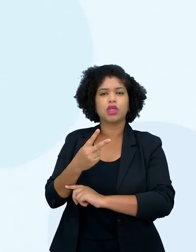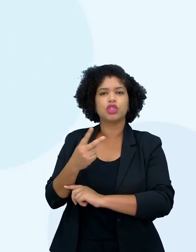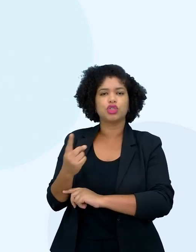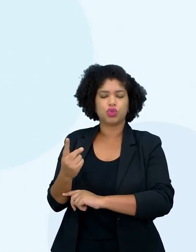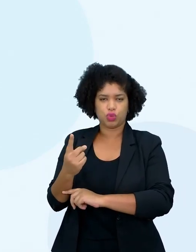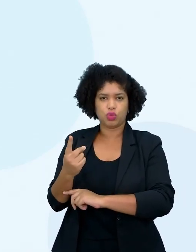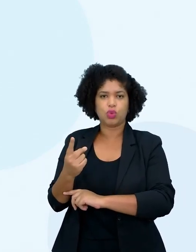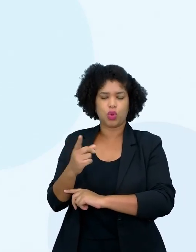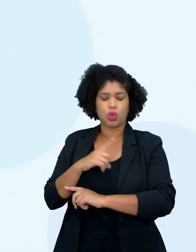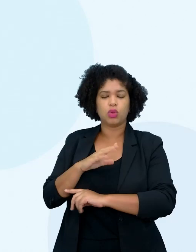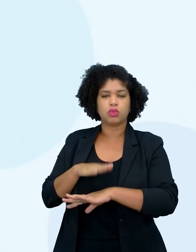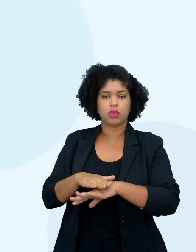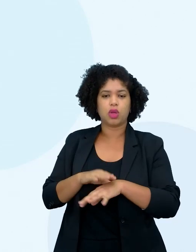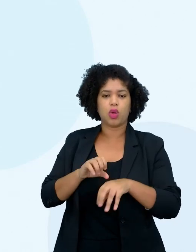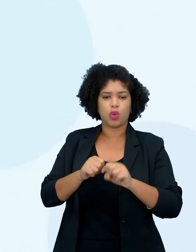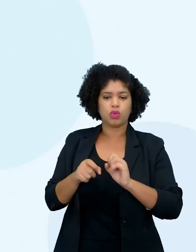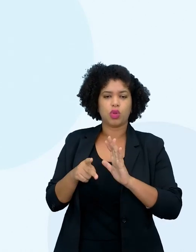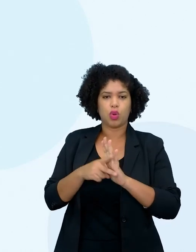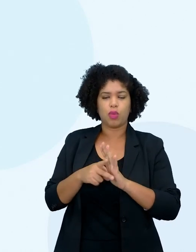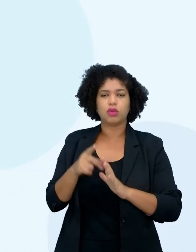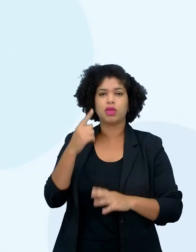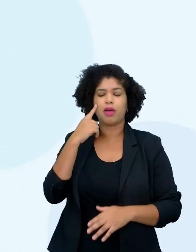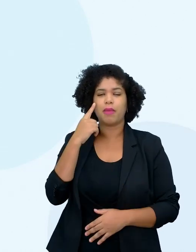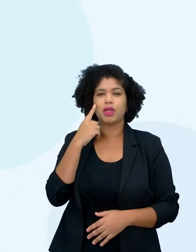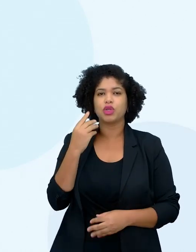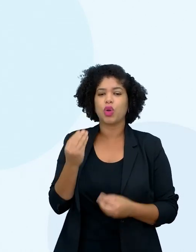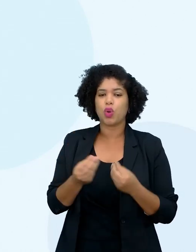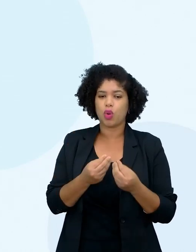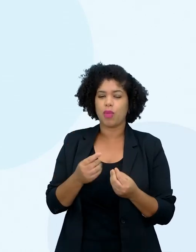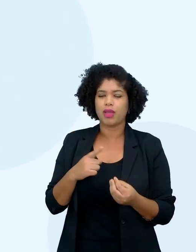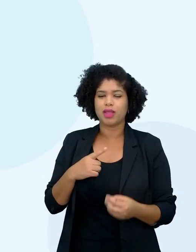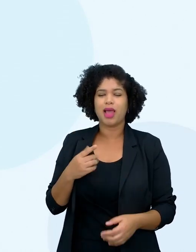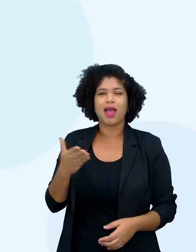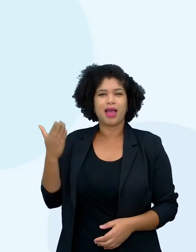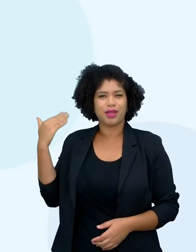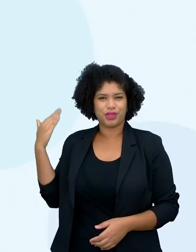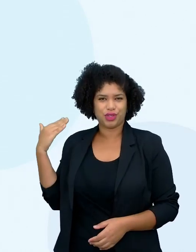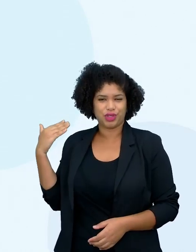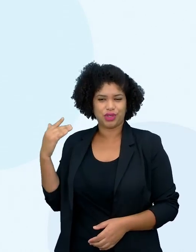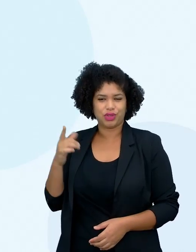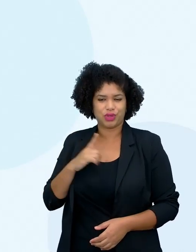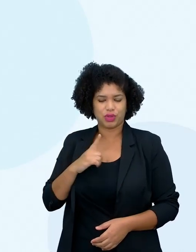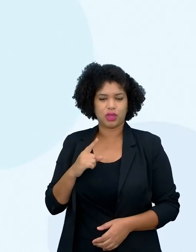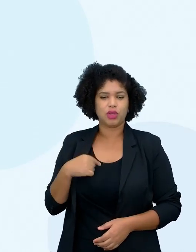2021 sobre esse programa. Quando teve uma edição anterior, nós